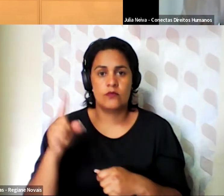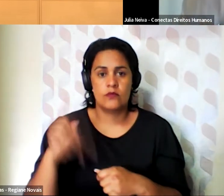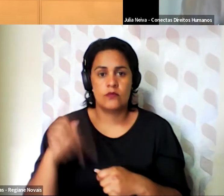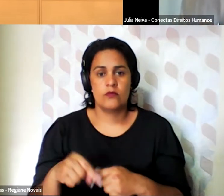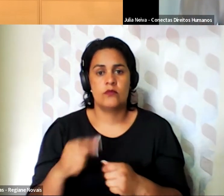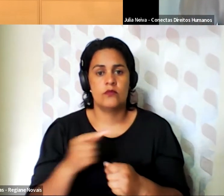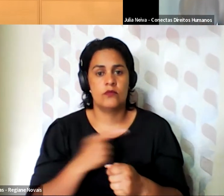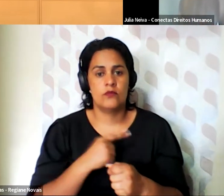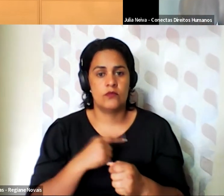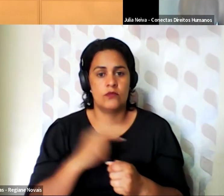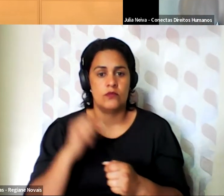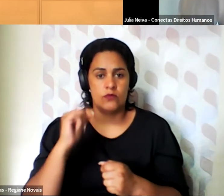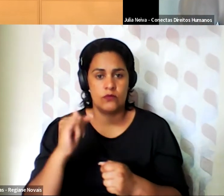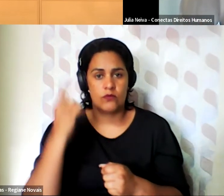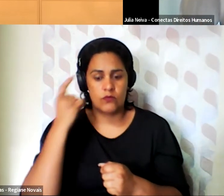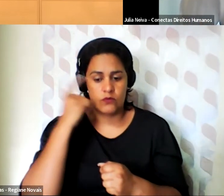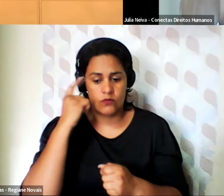improve Brazilian policies.